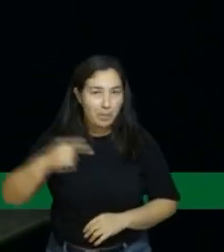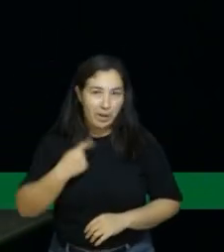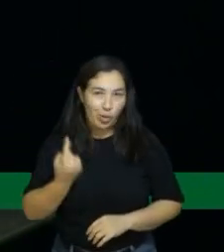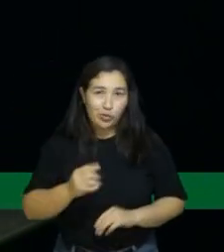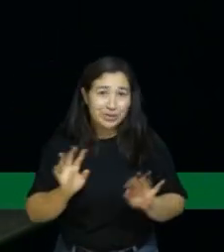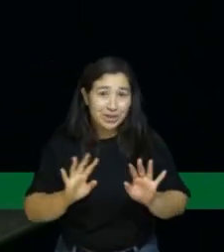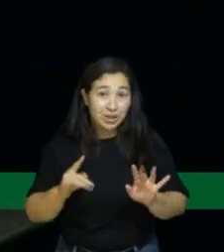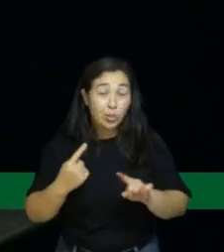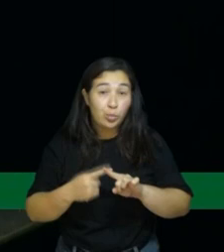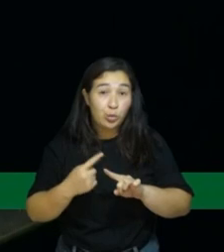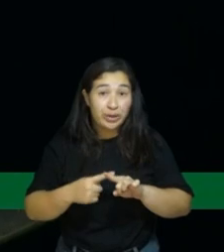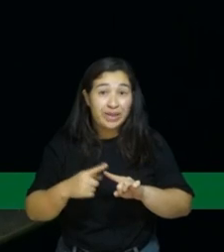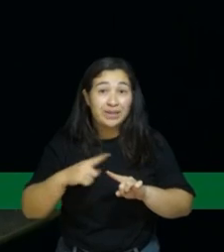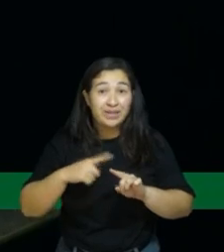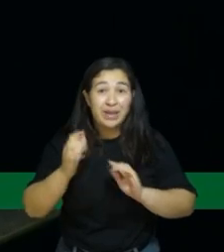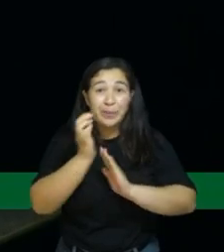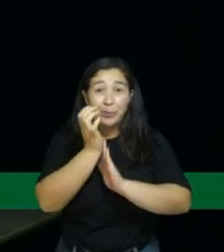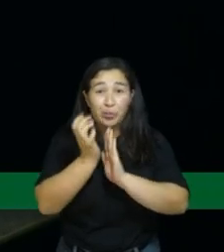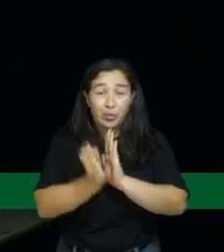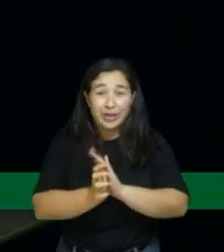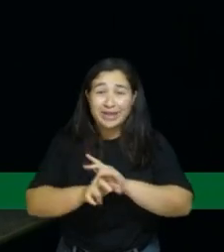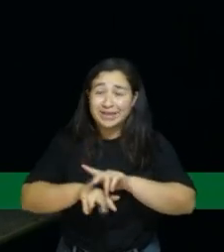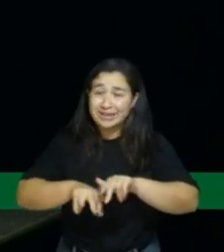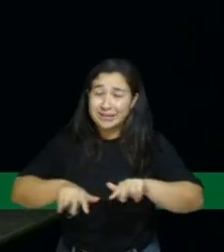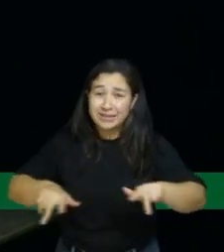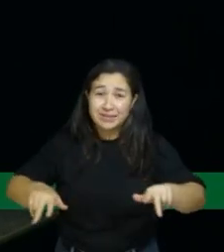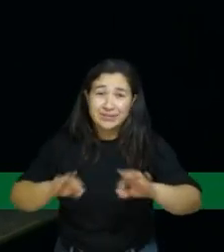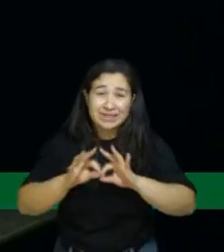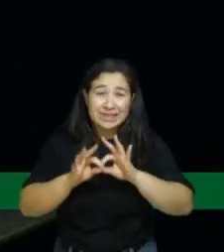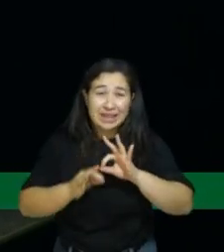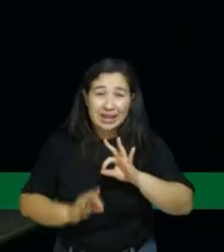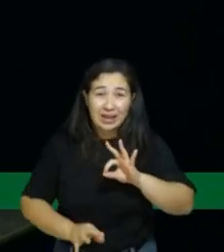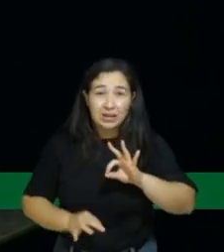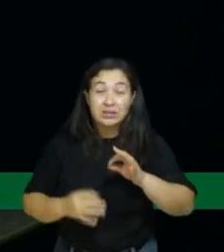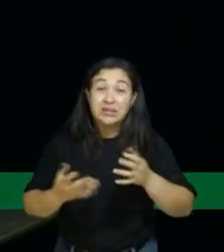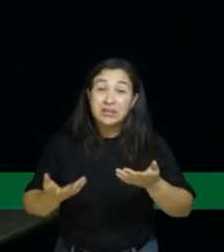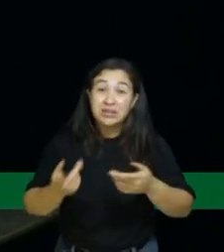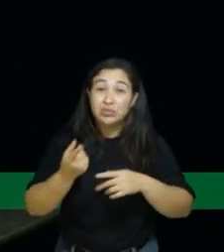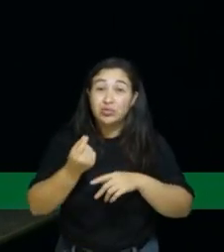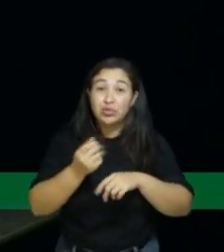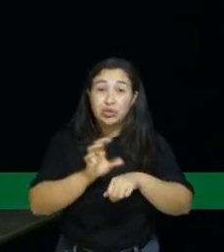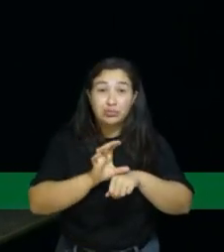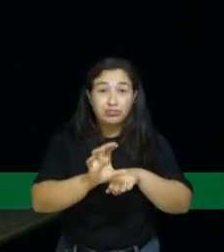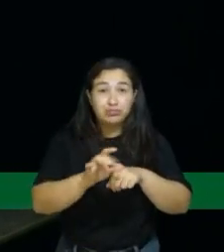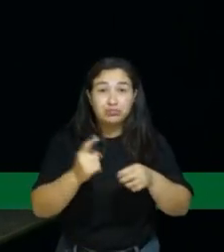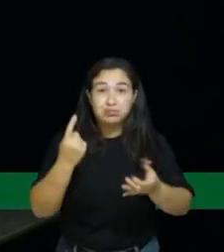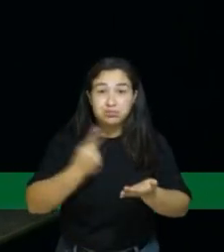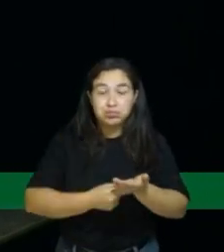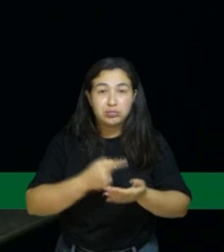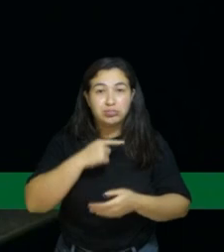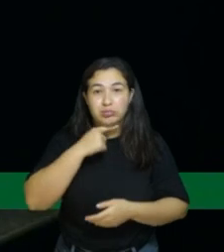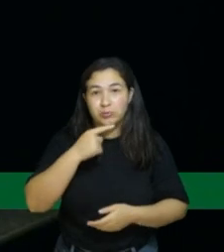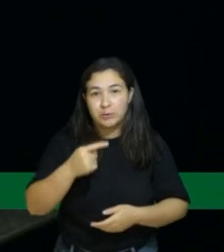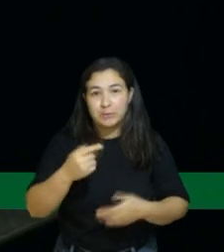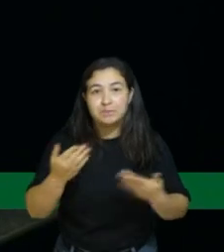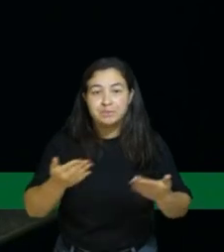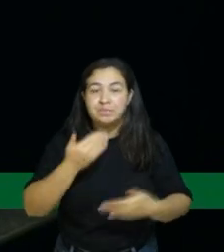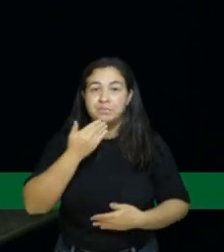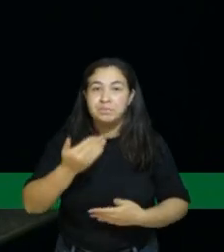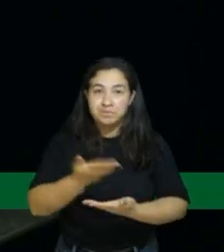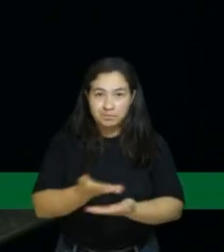pela burocracia existente até então esse convênio não pode ser celebrado então eu peço aos nobres